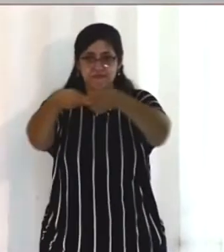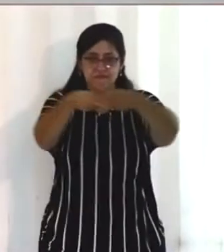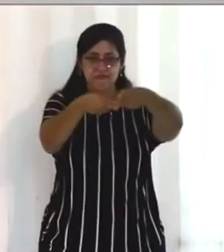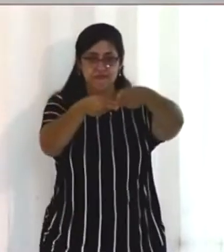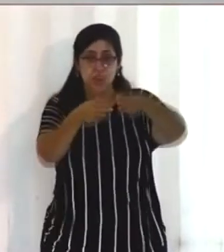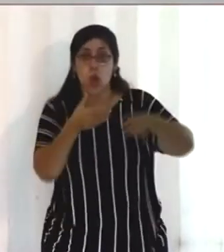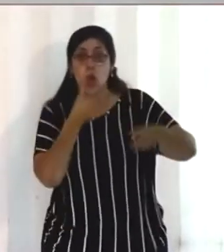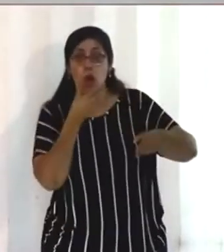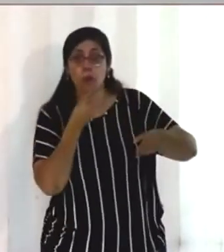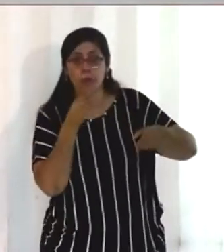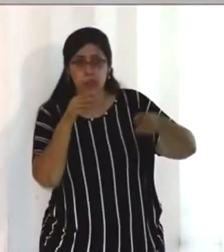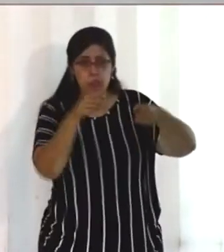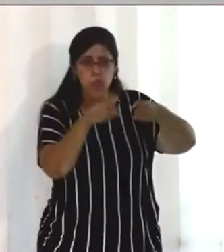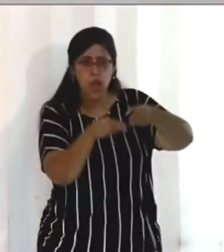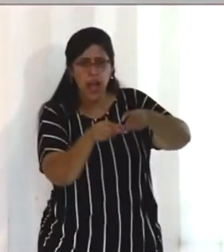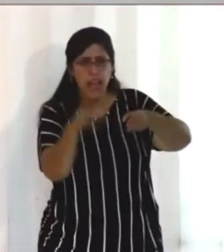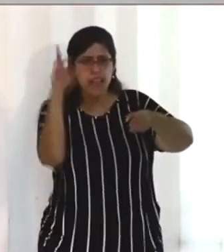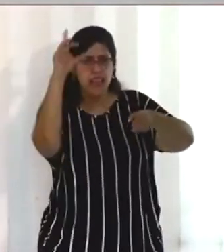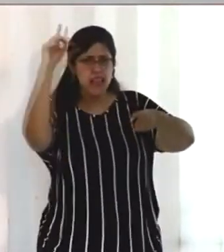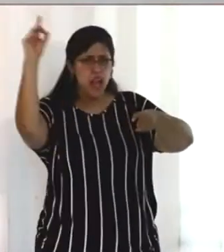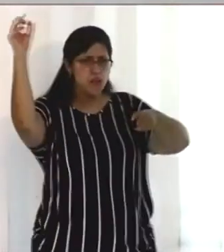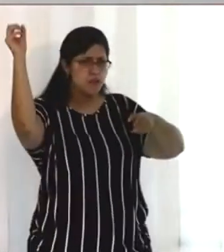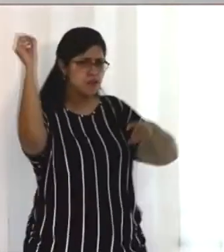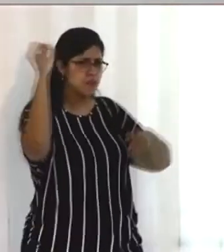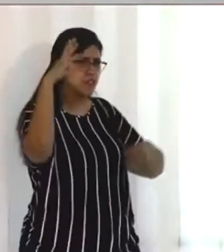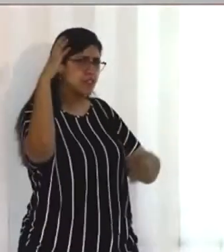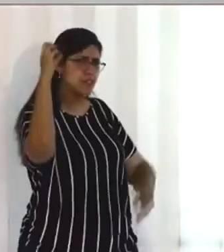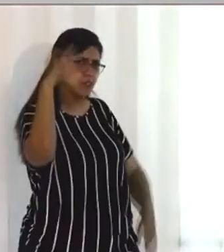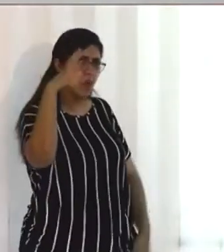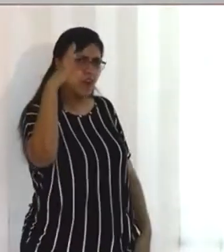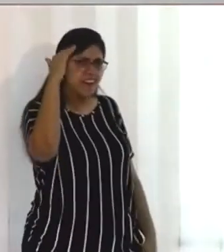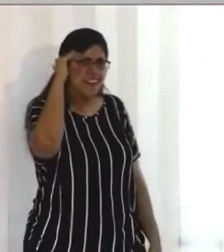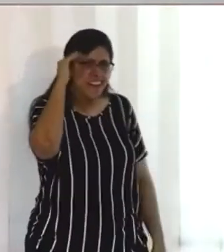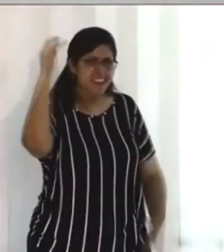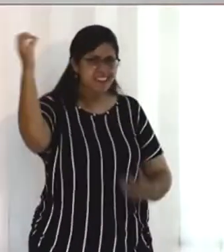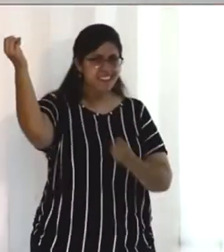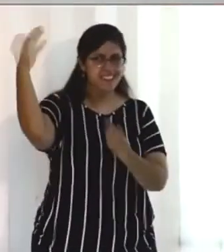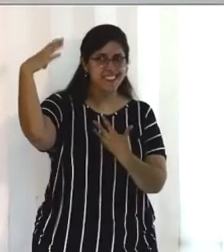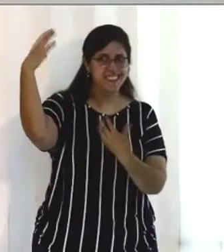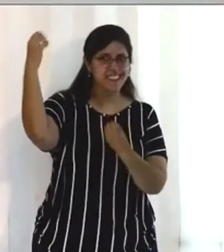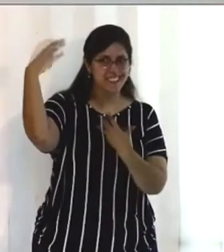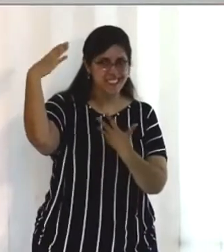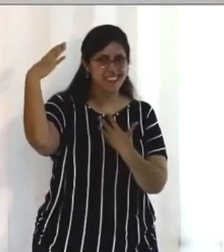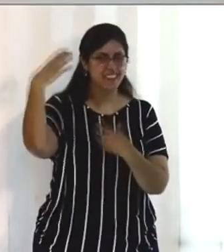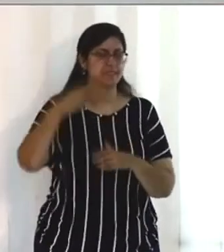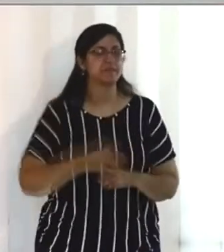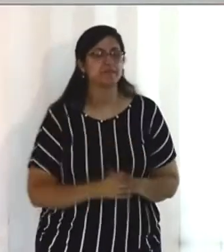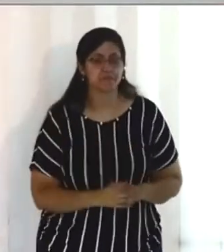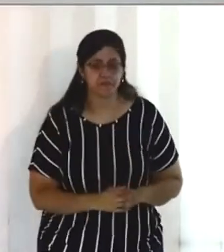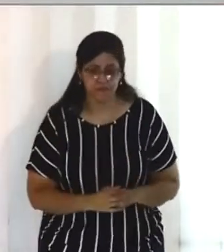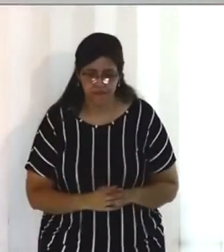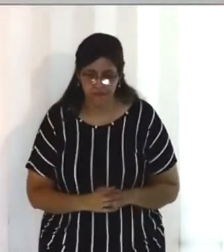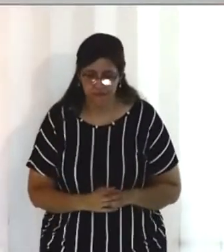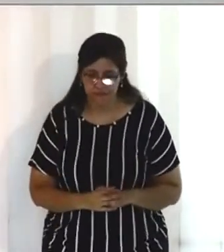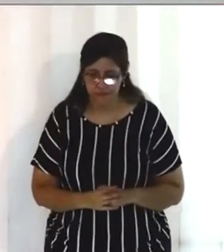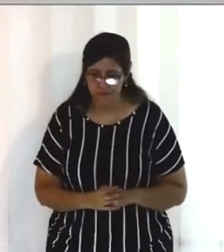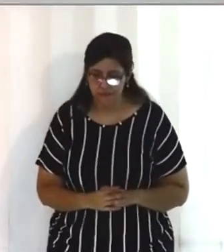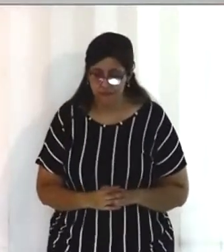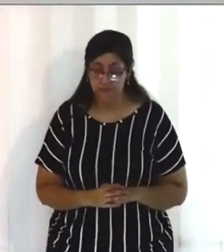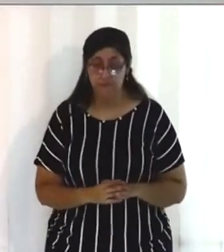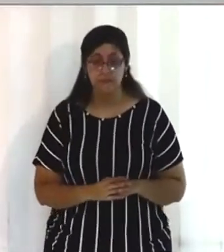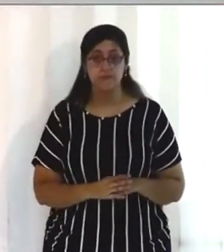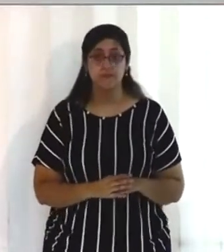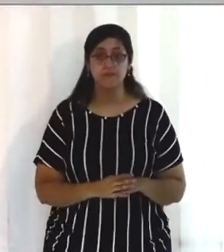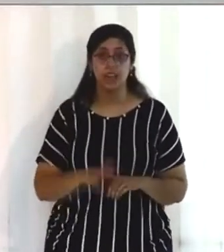divinamente instruído acerca de acontecimentos que ainda não se viam, e sendo temente a Deus, aparelhou uma